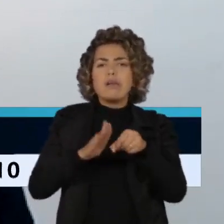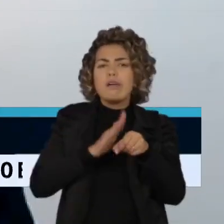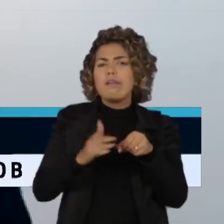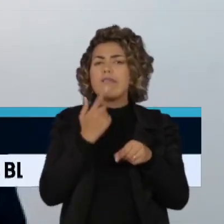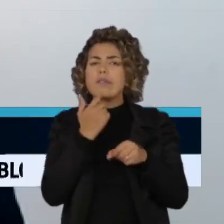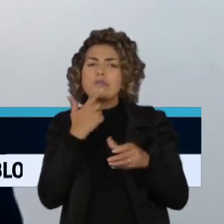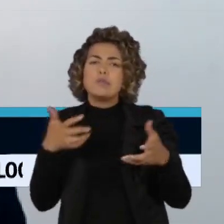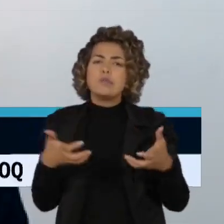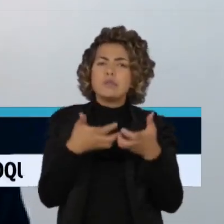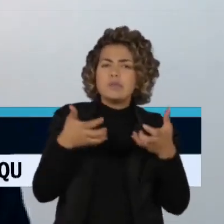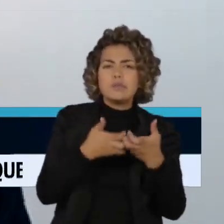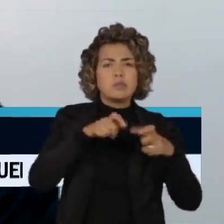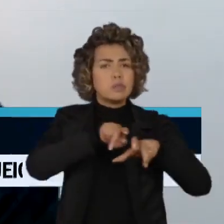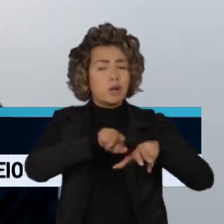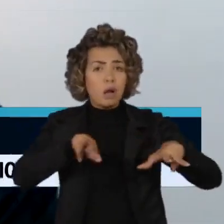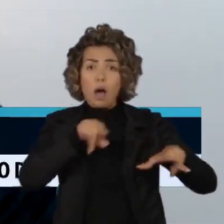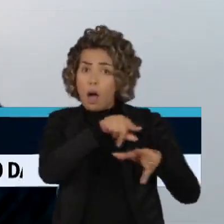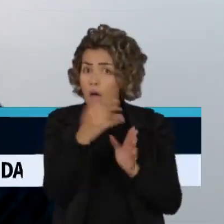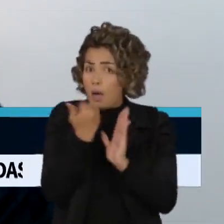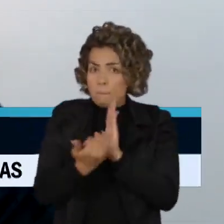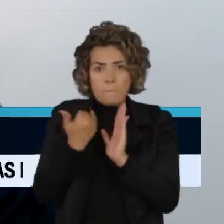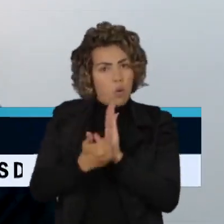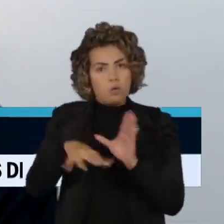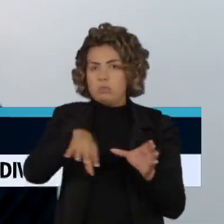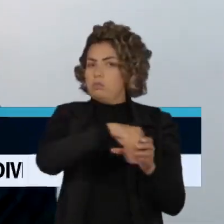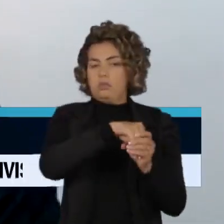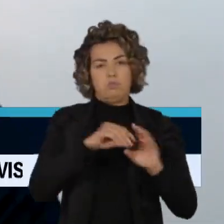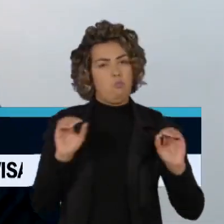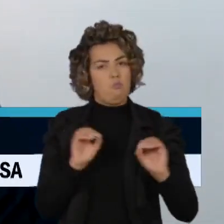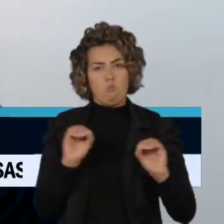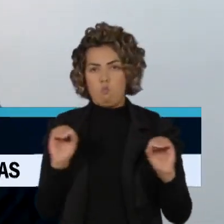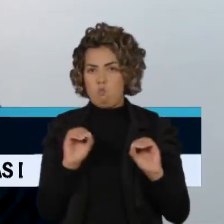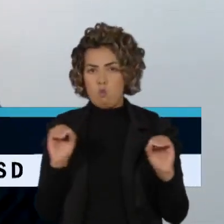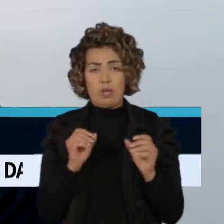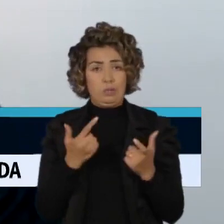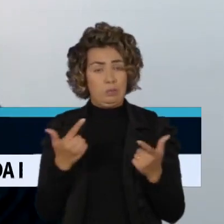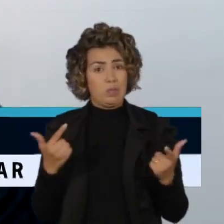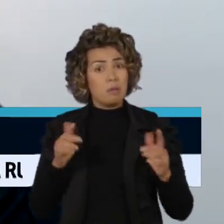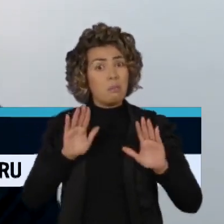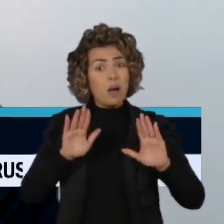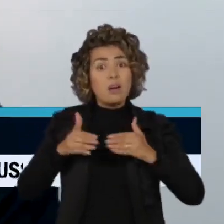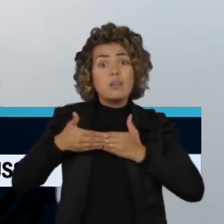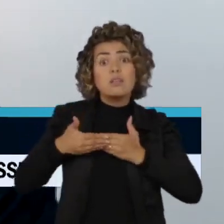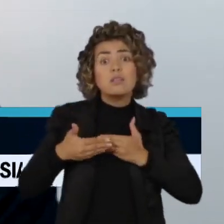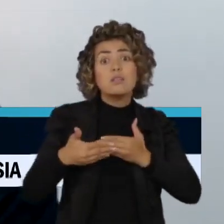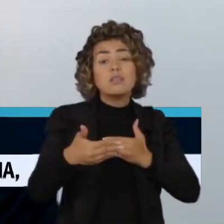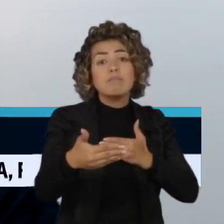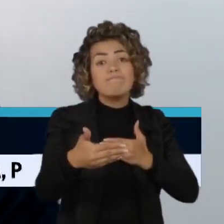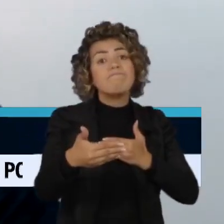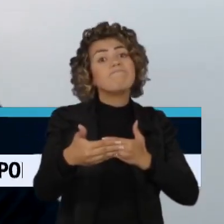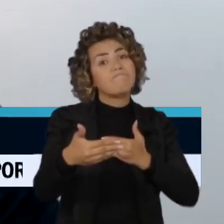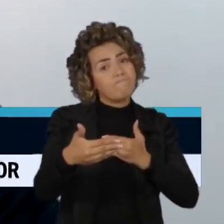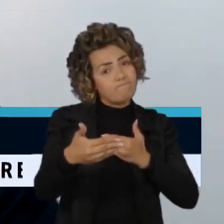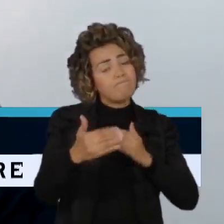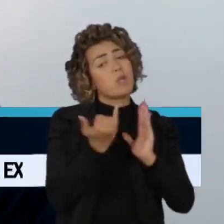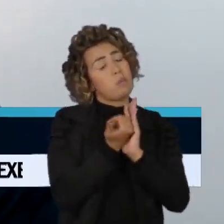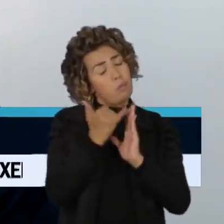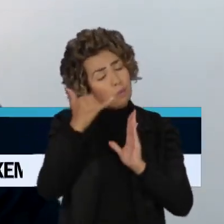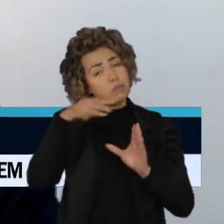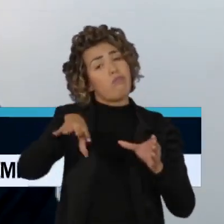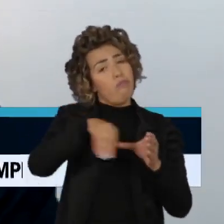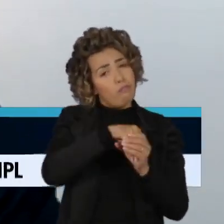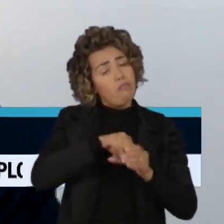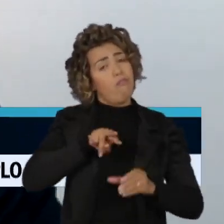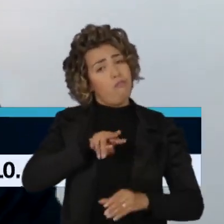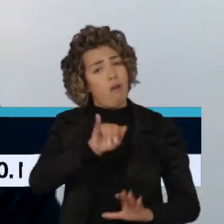impostos estaduais e federais na proposta na forma como está sendo trabalhada agora vai subir Sim então